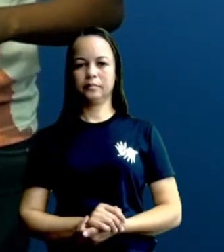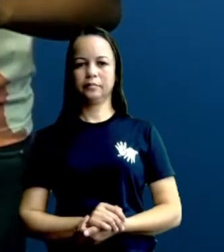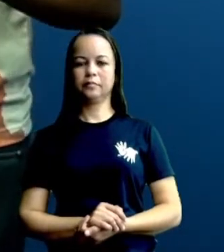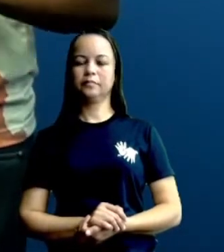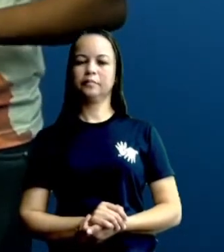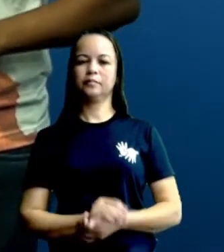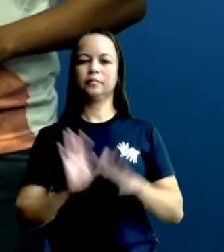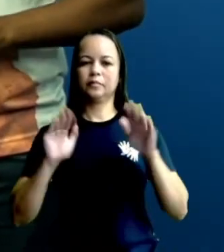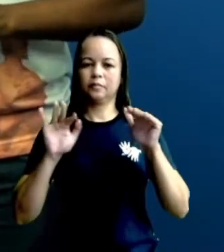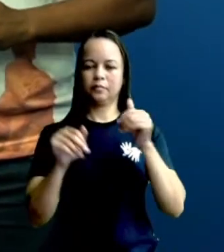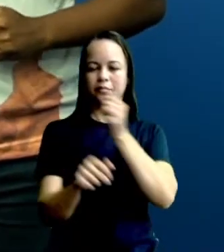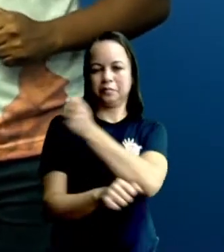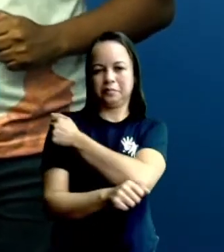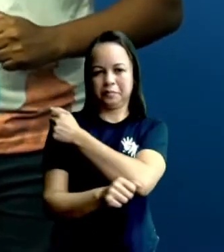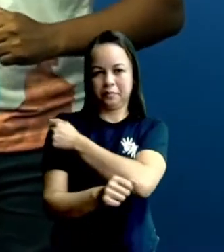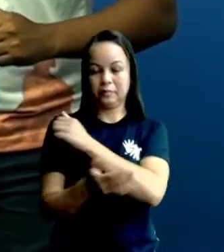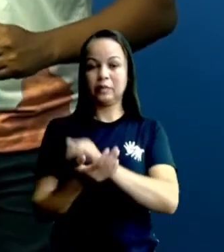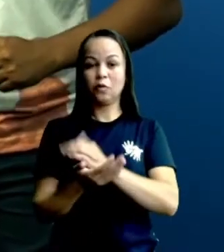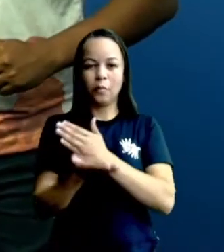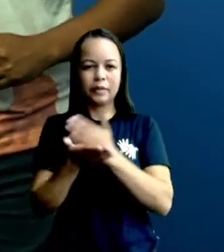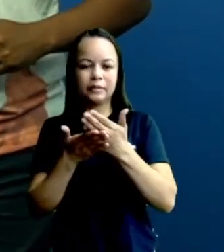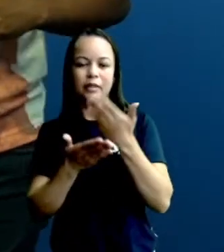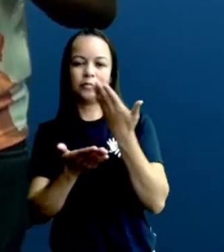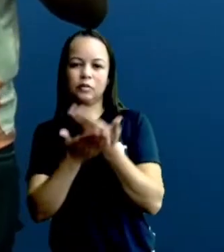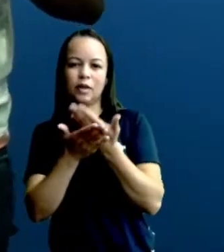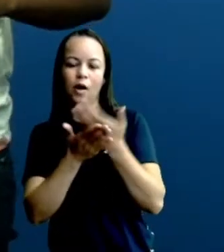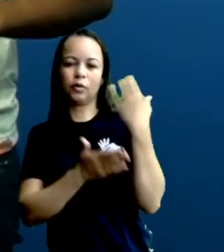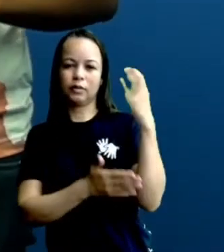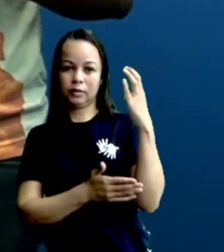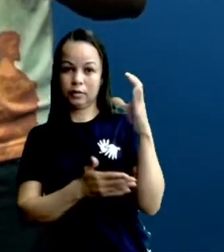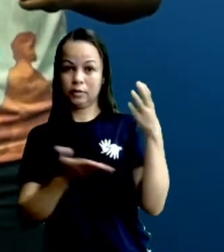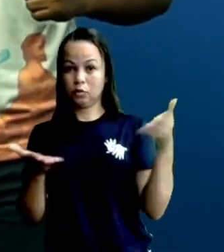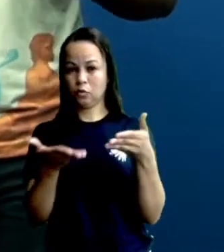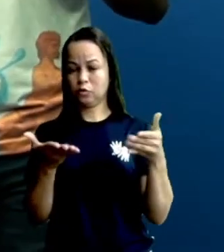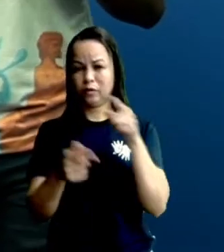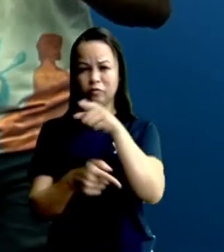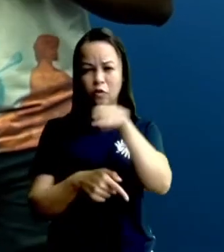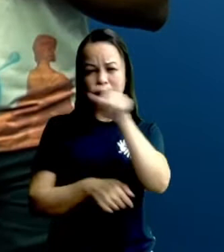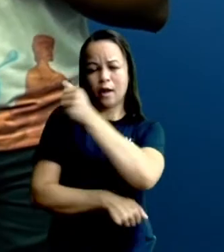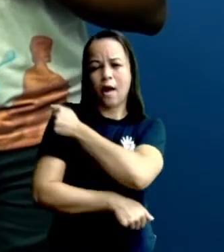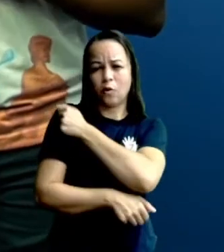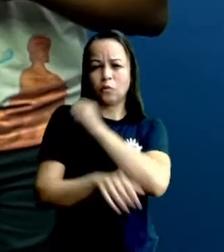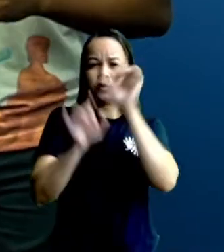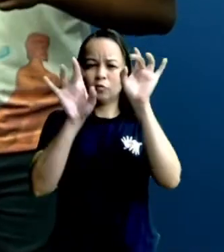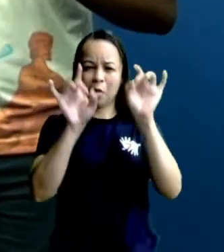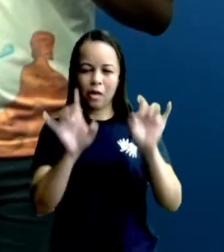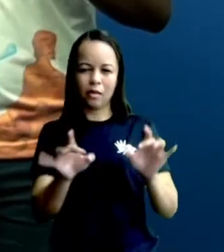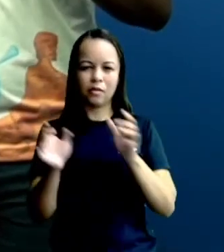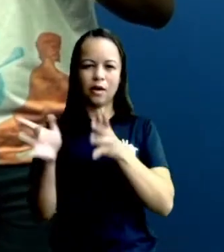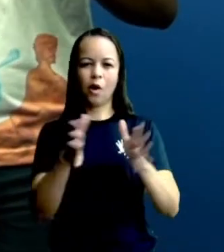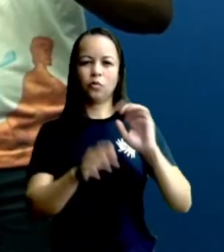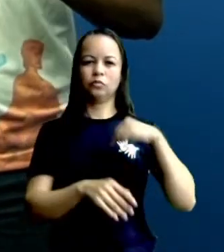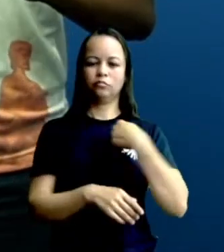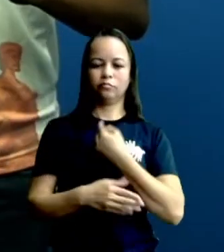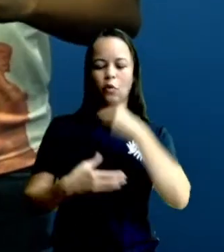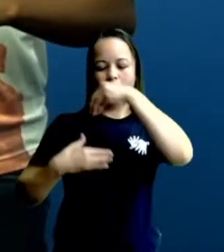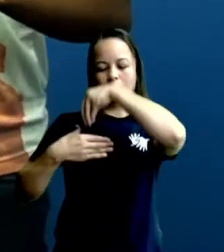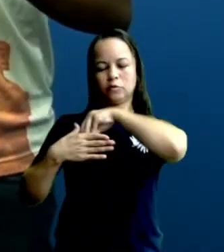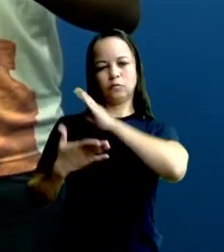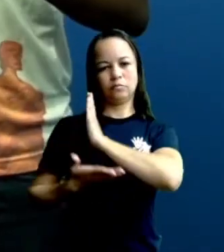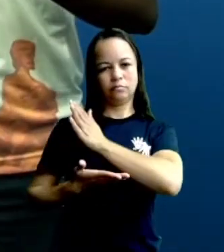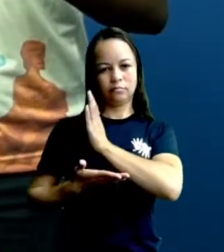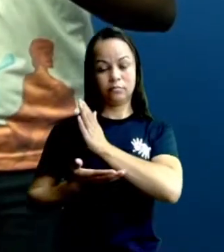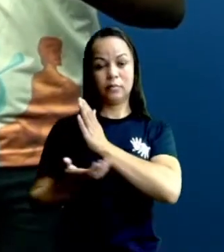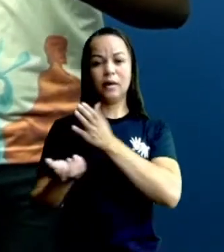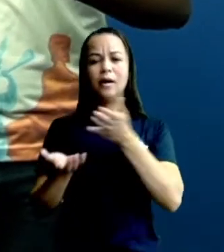Olá pessoal, temos mais uma aula de ciências hoje para você, aluno especial do nosso coração, e queremos falar hoje sobre